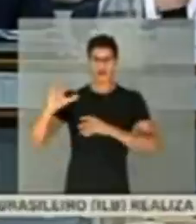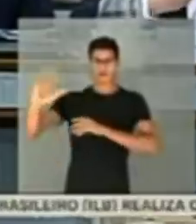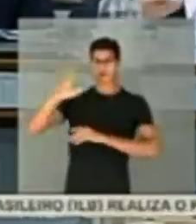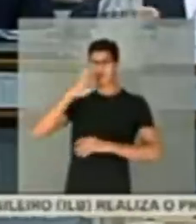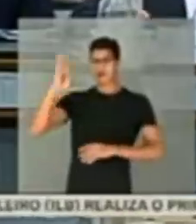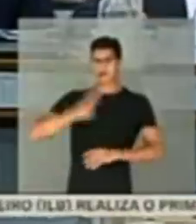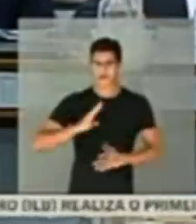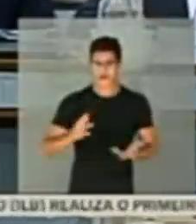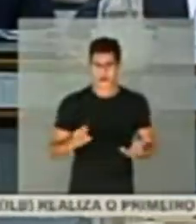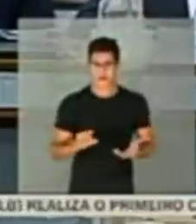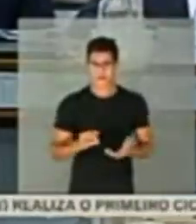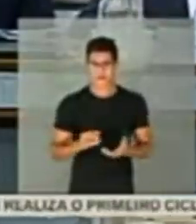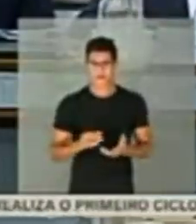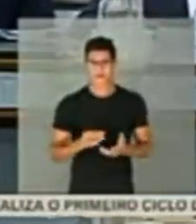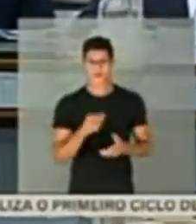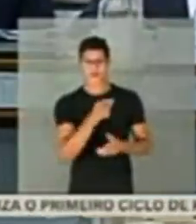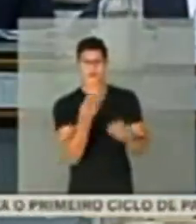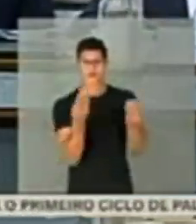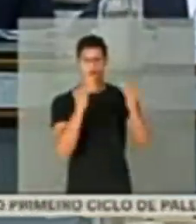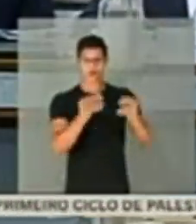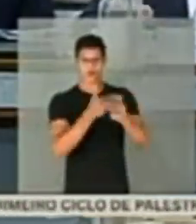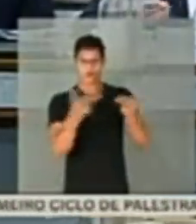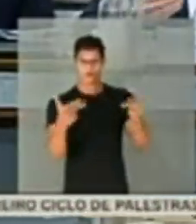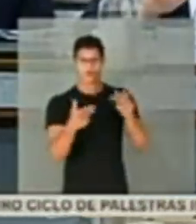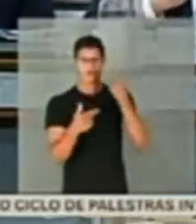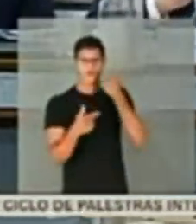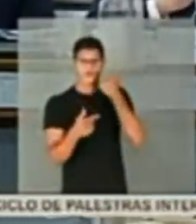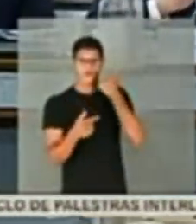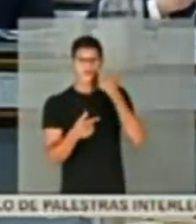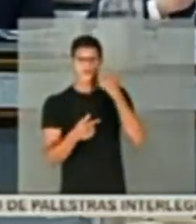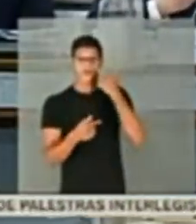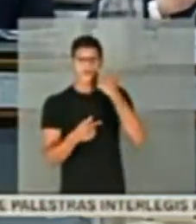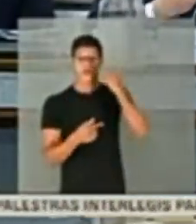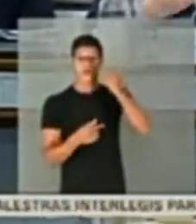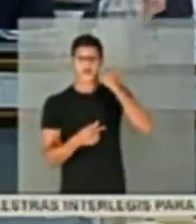senador, só me coloca aí uma coisa. Veja só, senador Eduardo Braga.